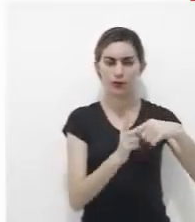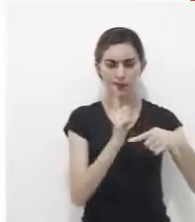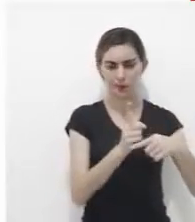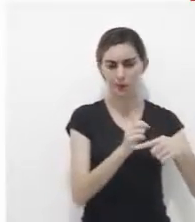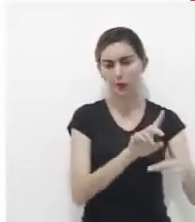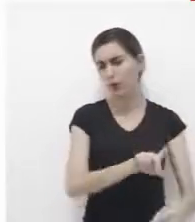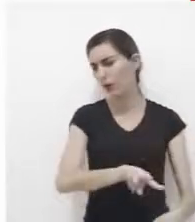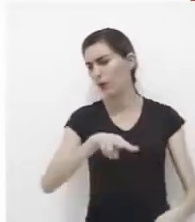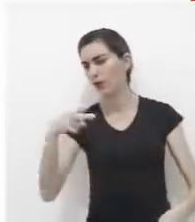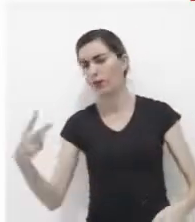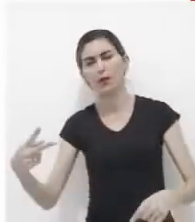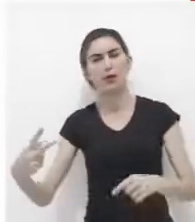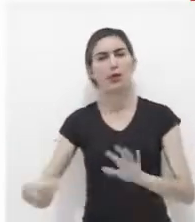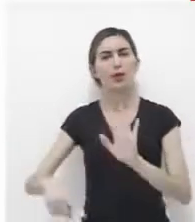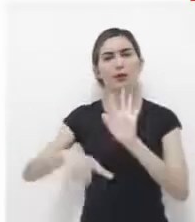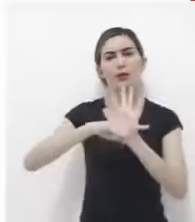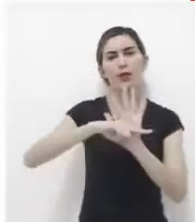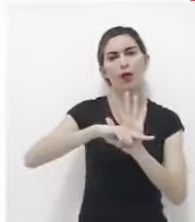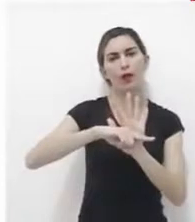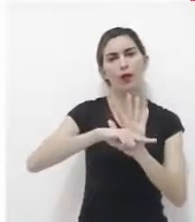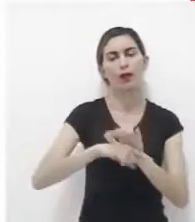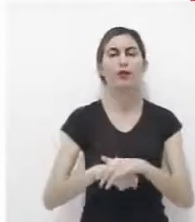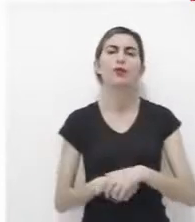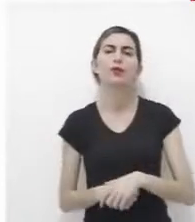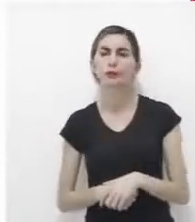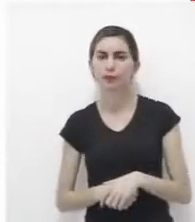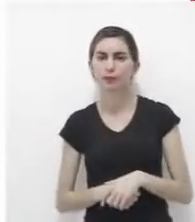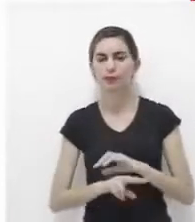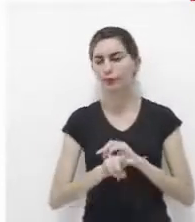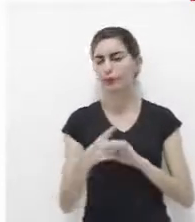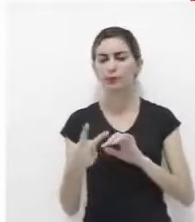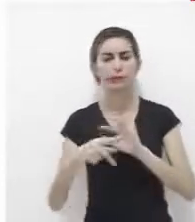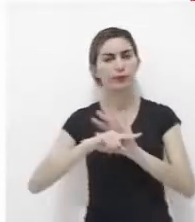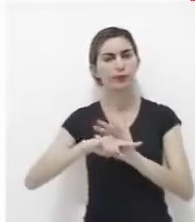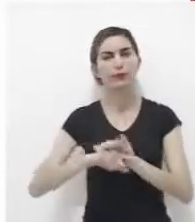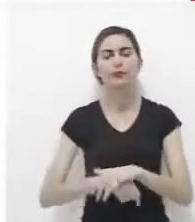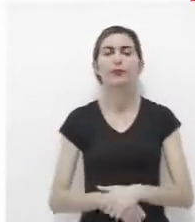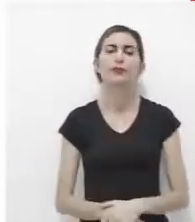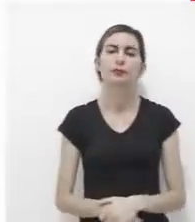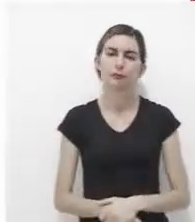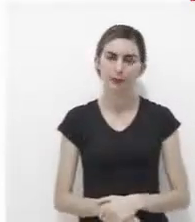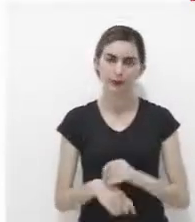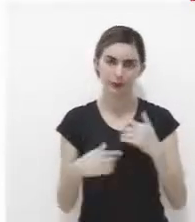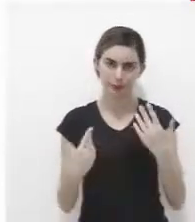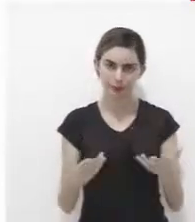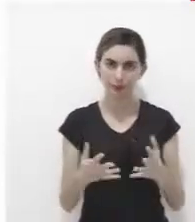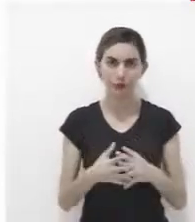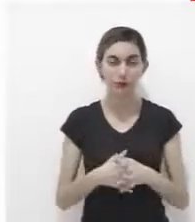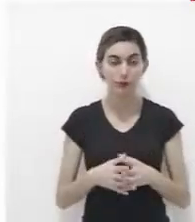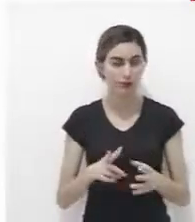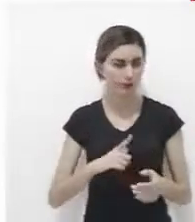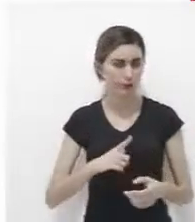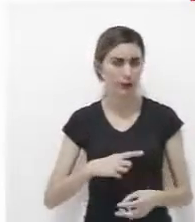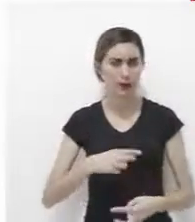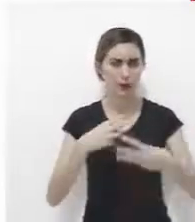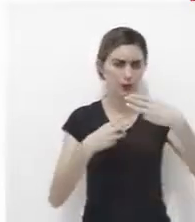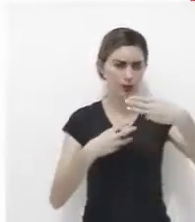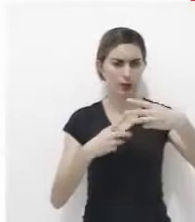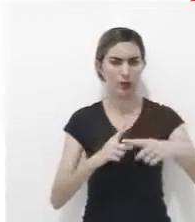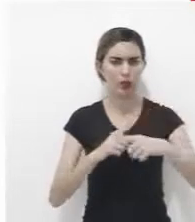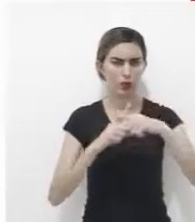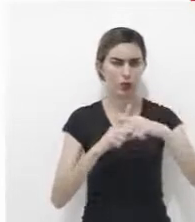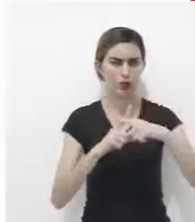positivo no primeiro membro, passou lá para trás para o segundo membro negativo. Tá joia? Então, eu